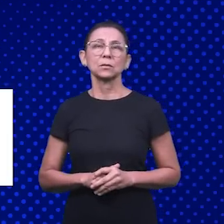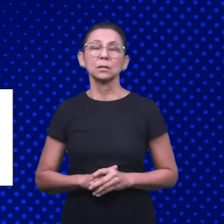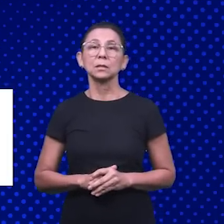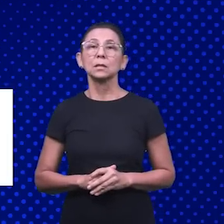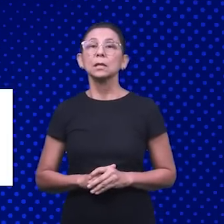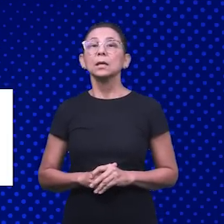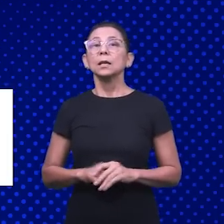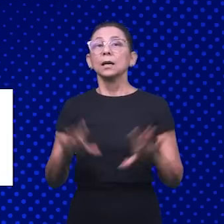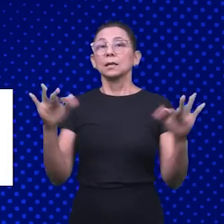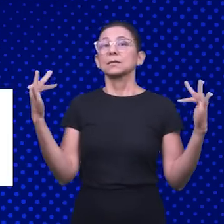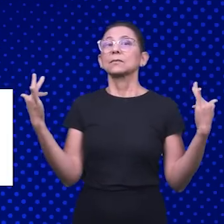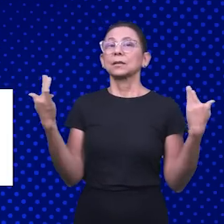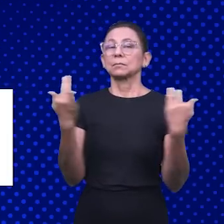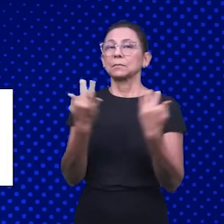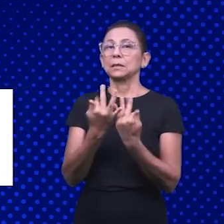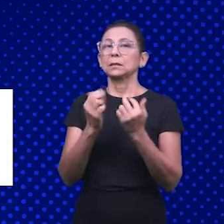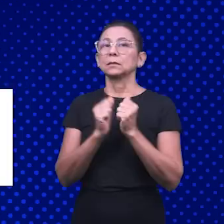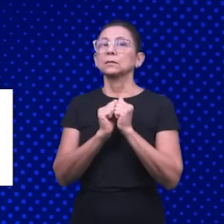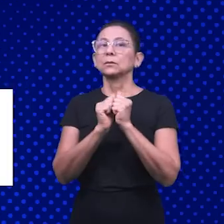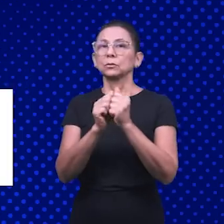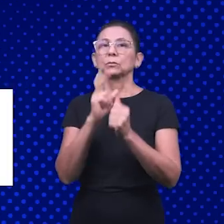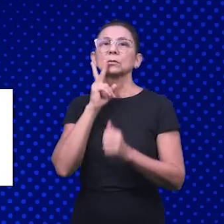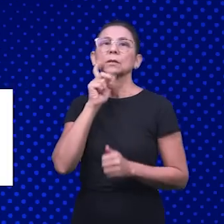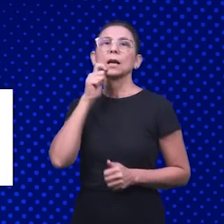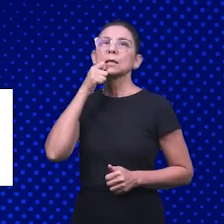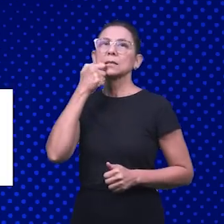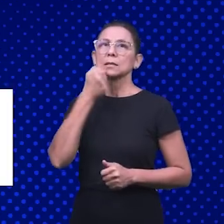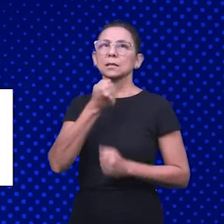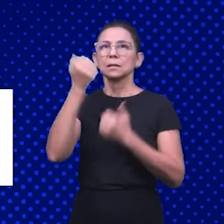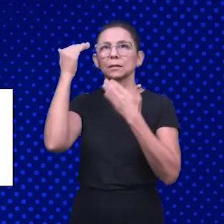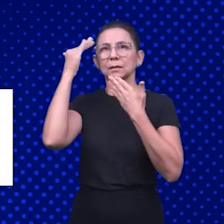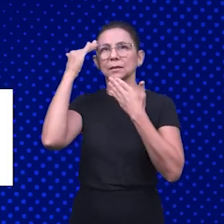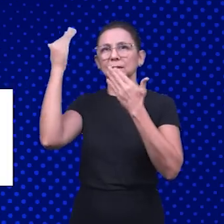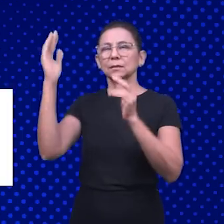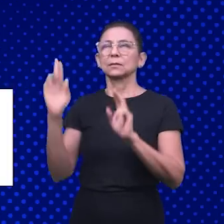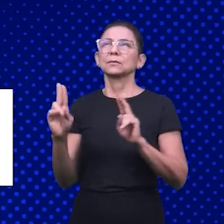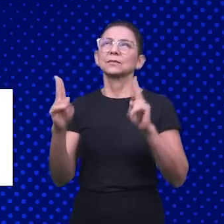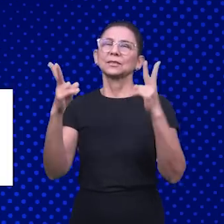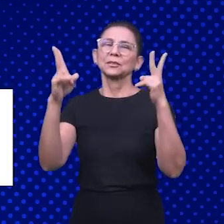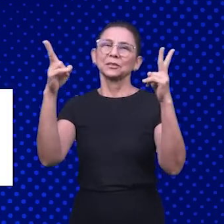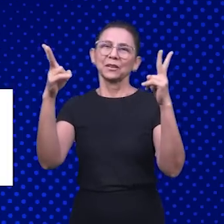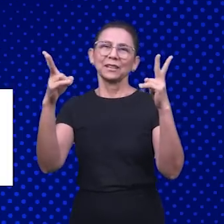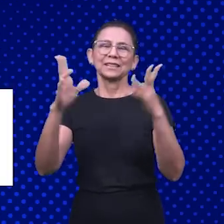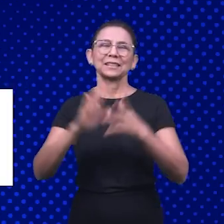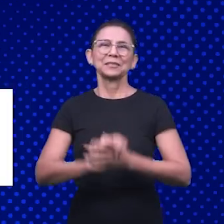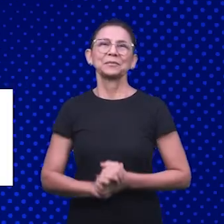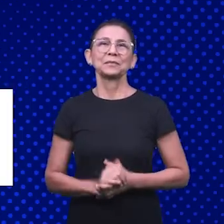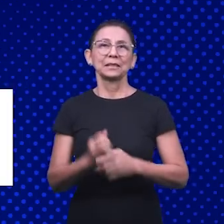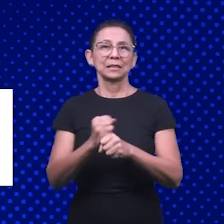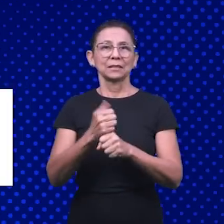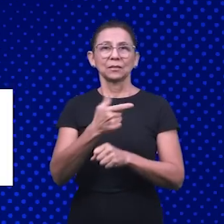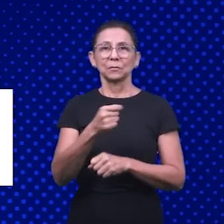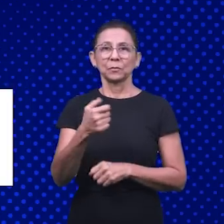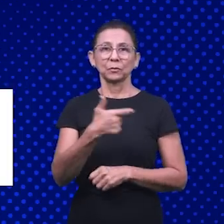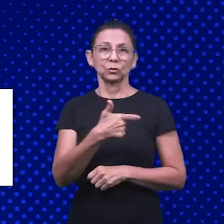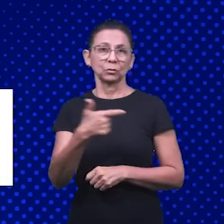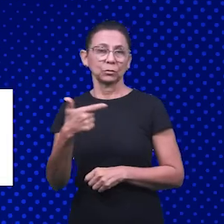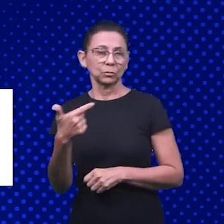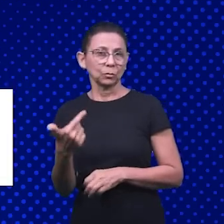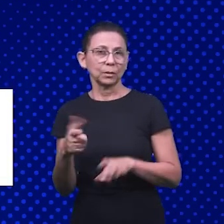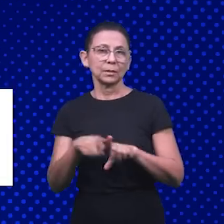famílias desses valentes também sentaram à mesa do Senhor para agradecer pelas vitórias operadas neste ano e,